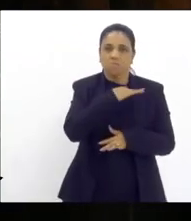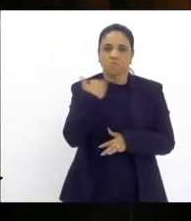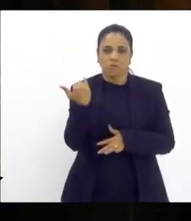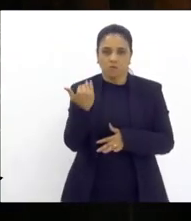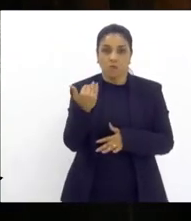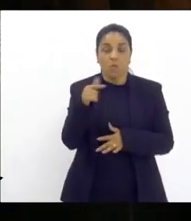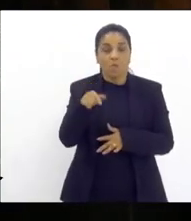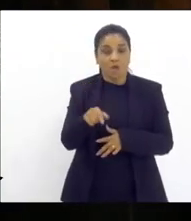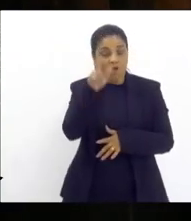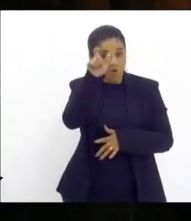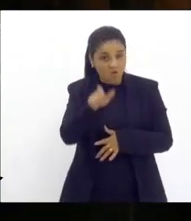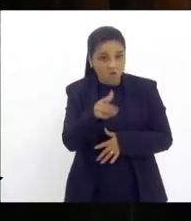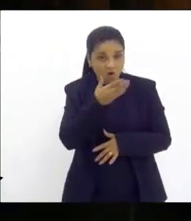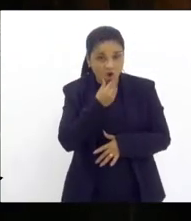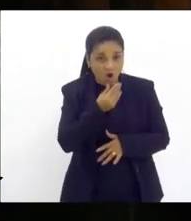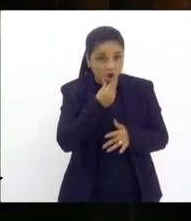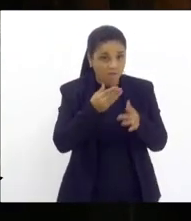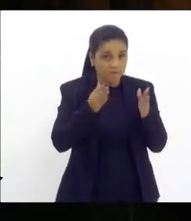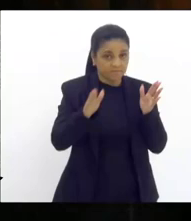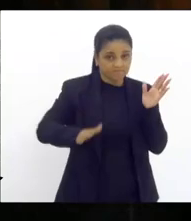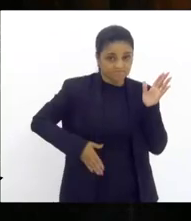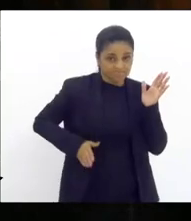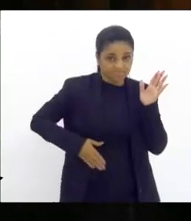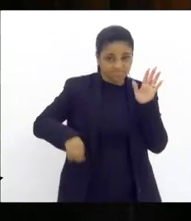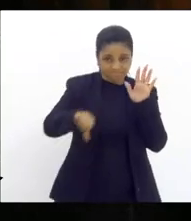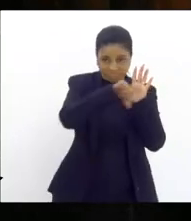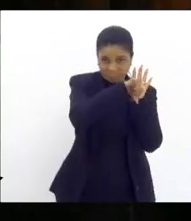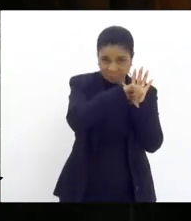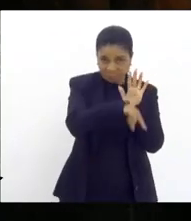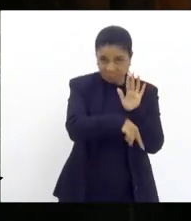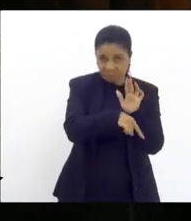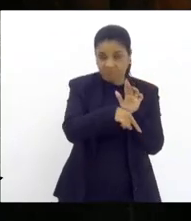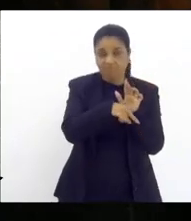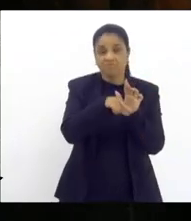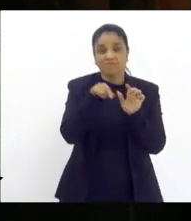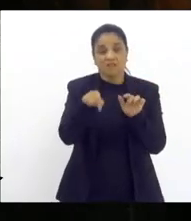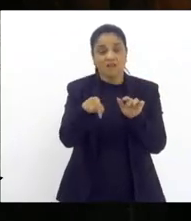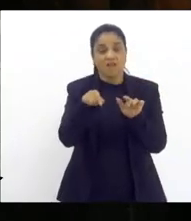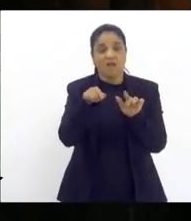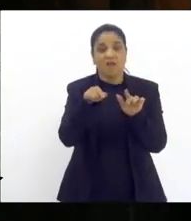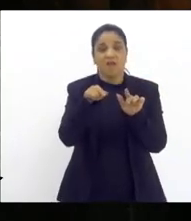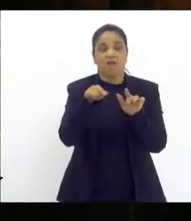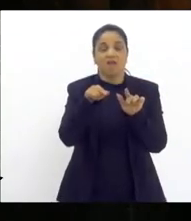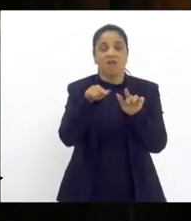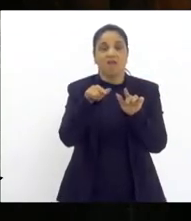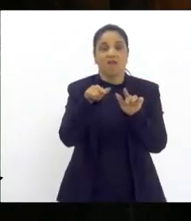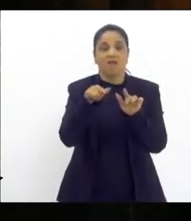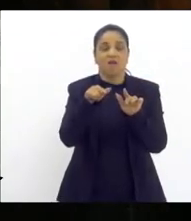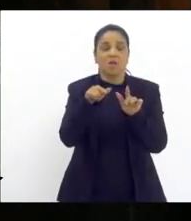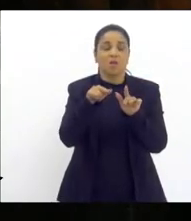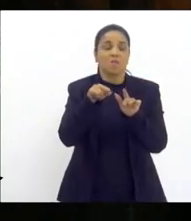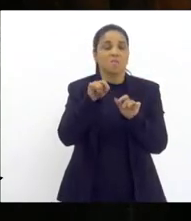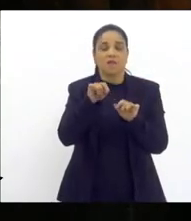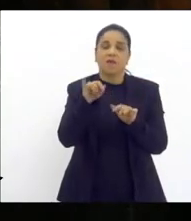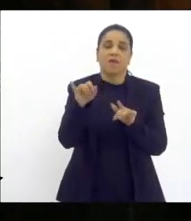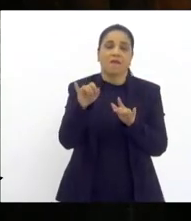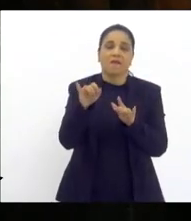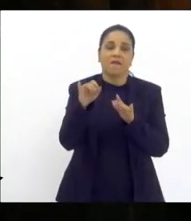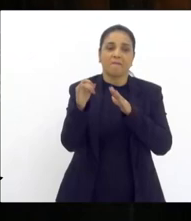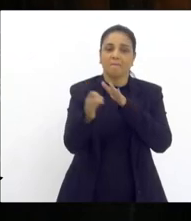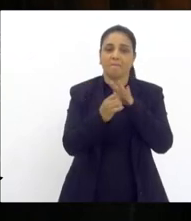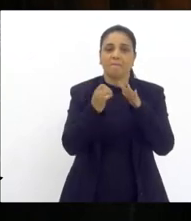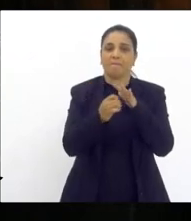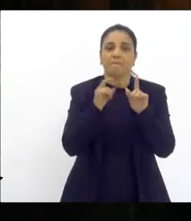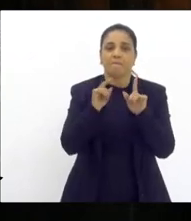esse criminoso Ele é tratado pela imprensa aliás pela imprensa não Ele